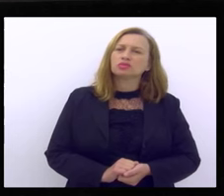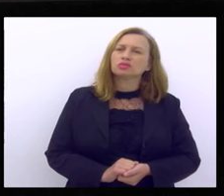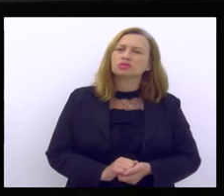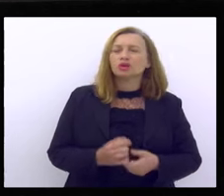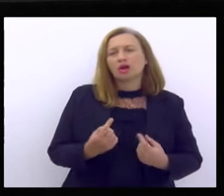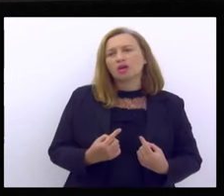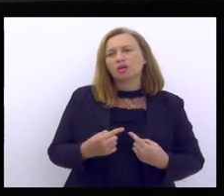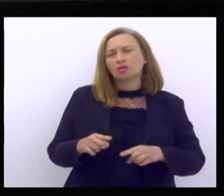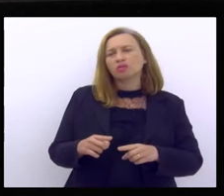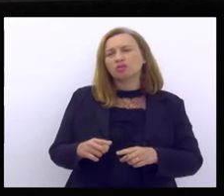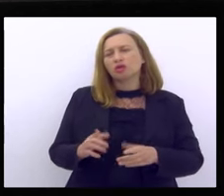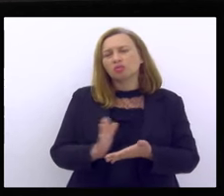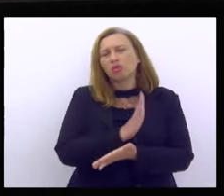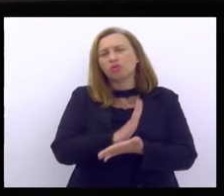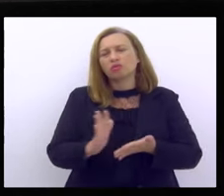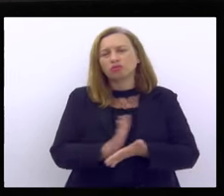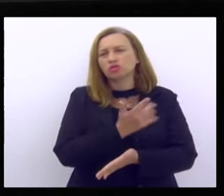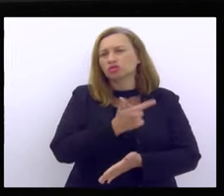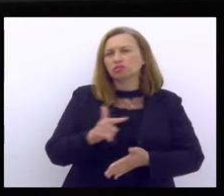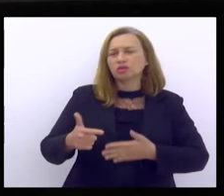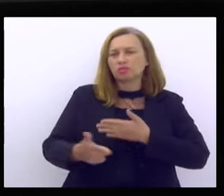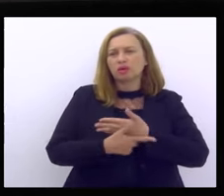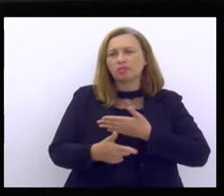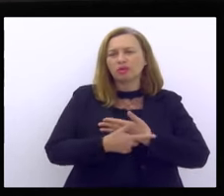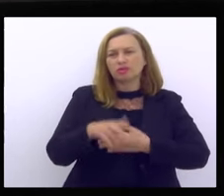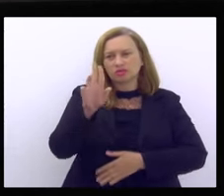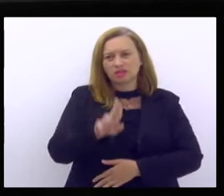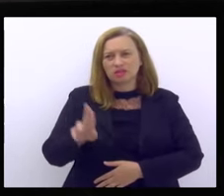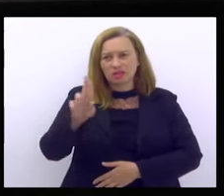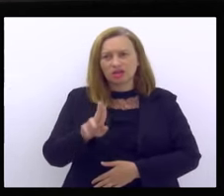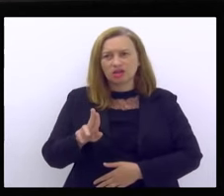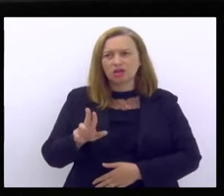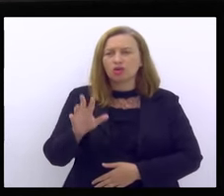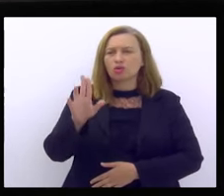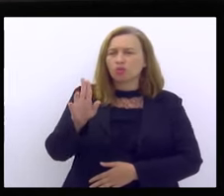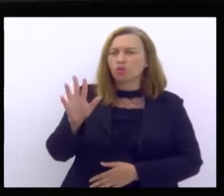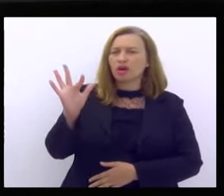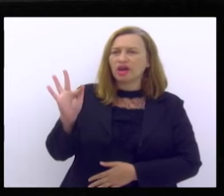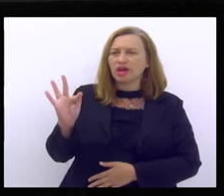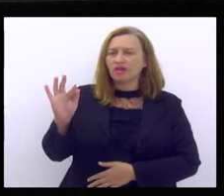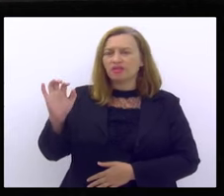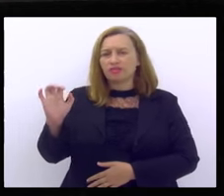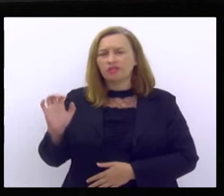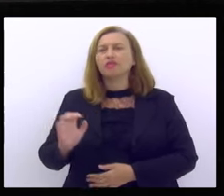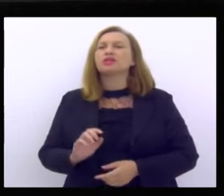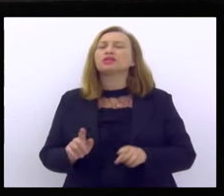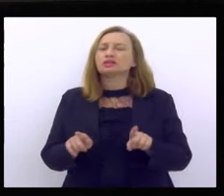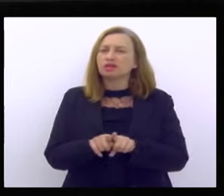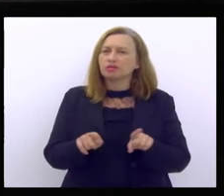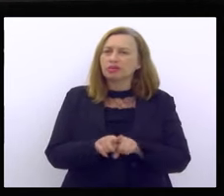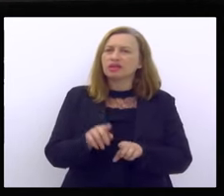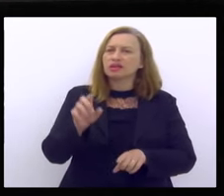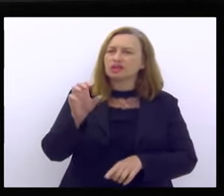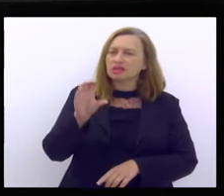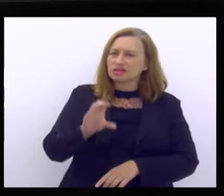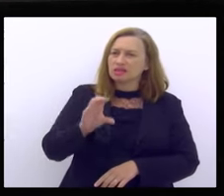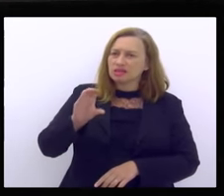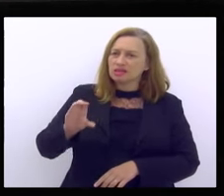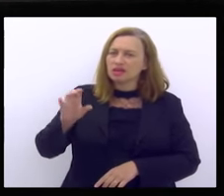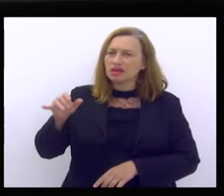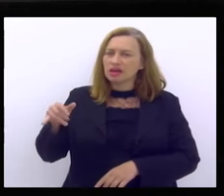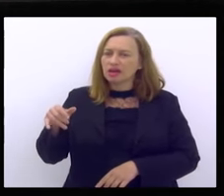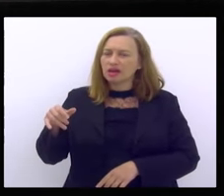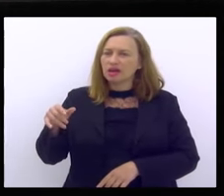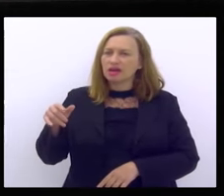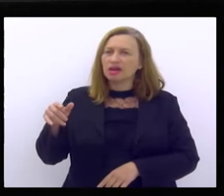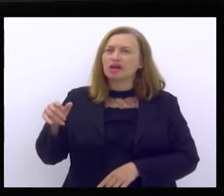universidade, da UENF, do CCERJ, né, do consórcio CCERJ, e também da FAETEC, que tem sua